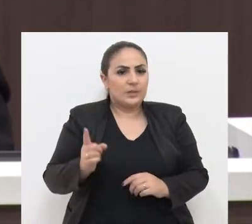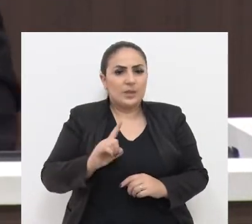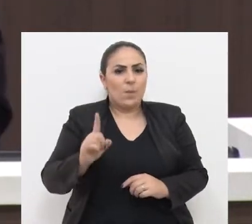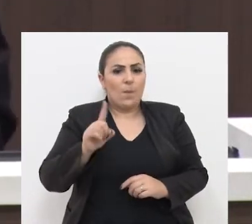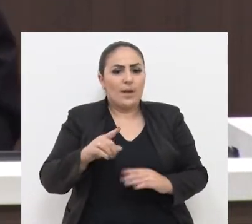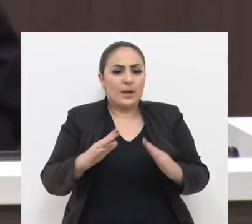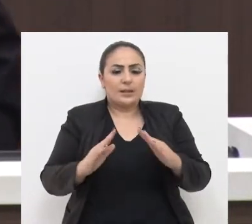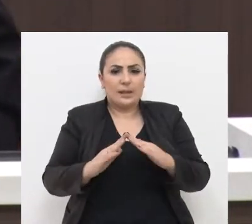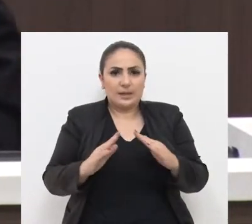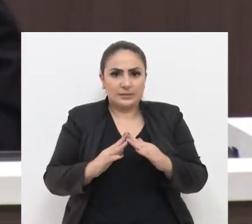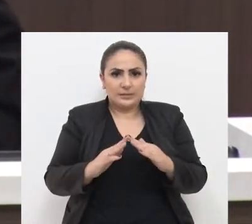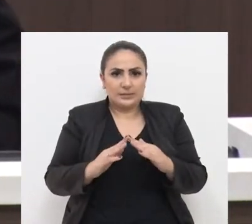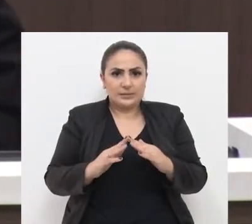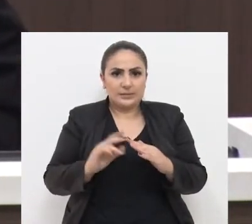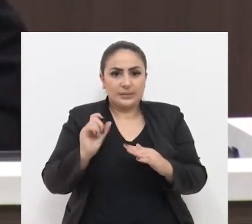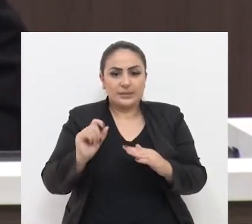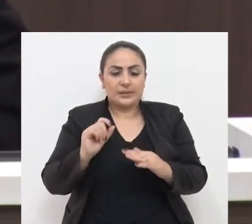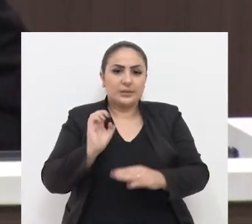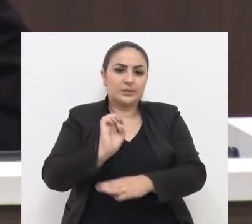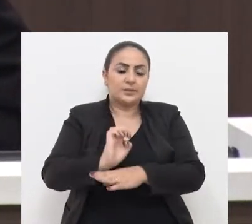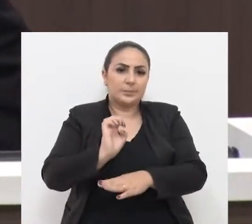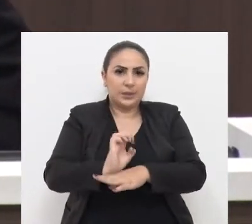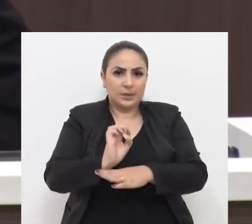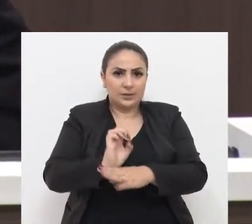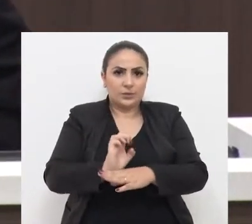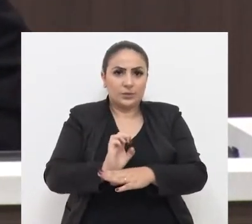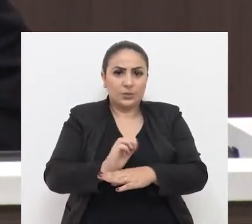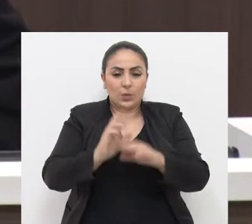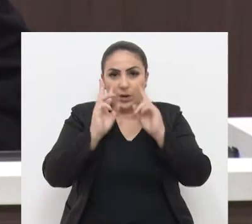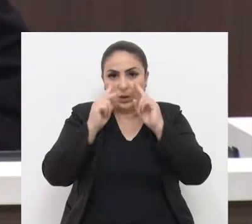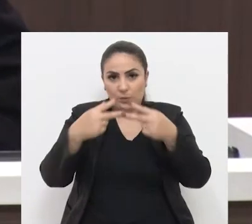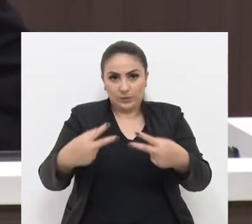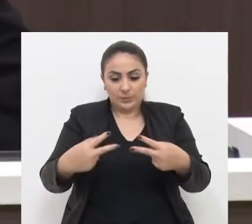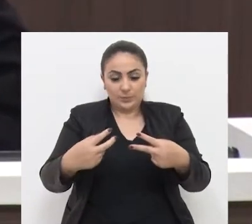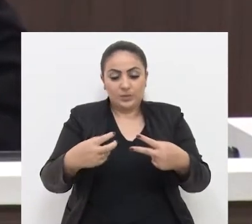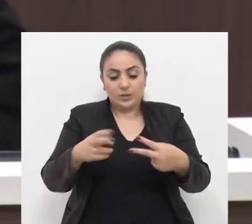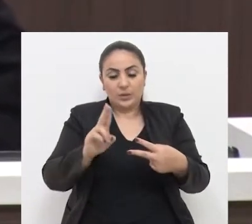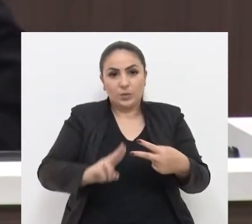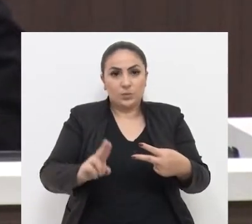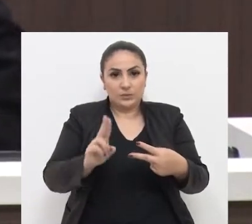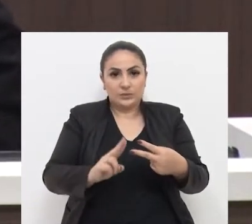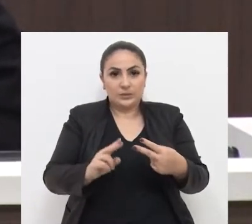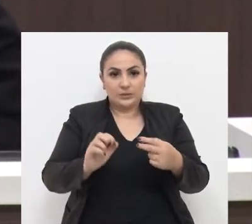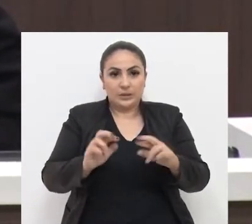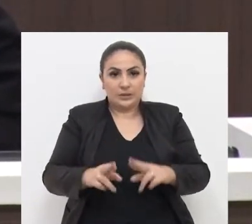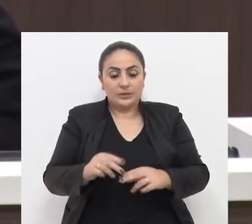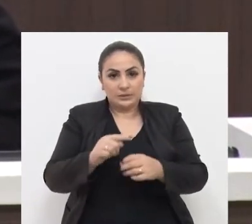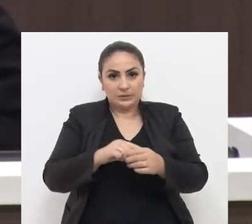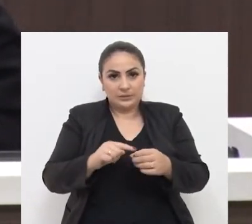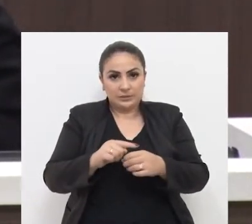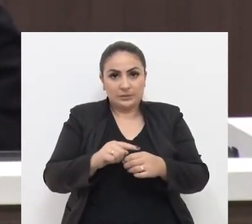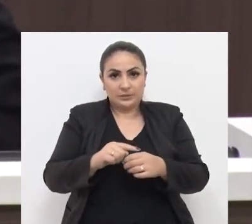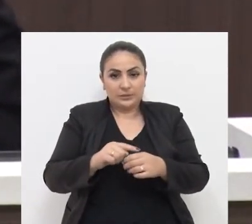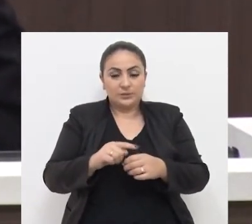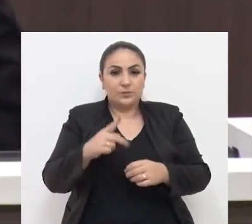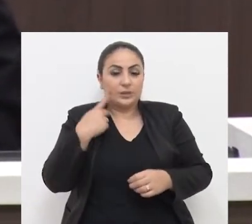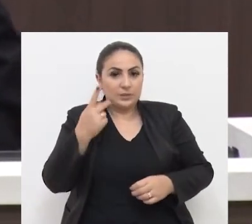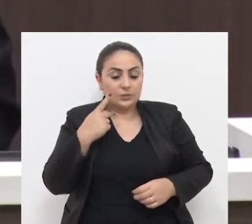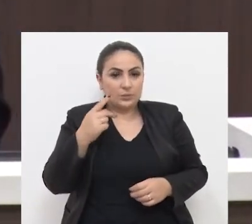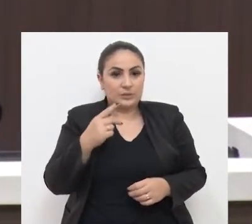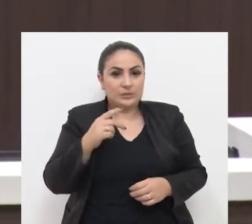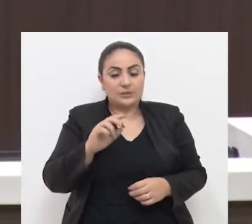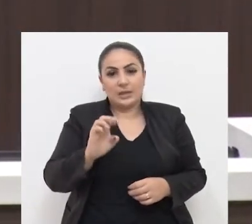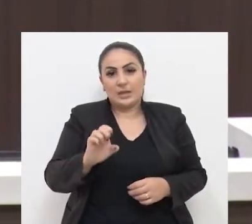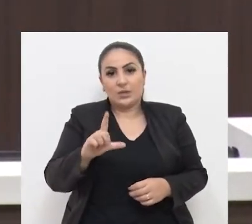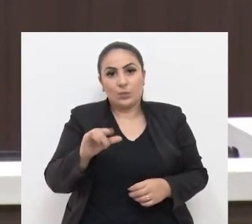são lares que aguardam o reconhecimento em ocupações urbanas, vereador Eloy.